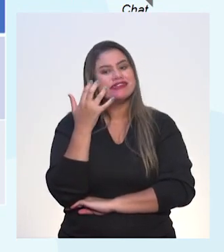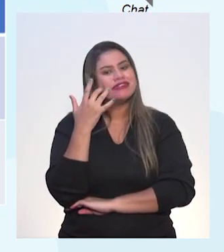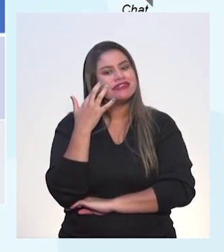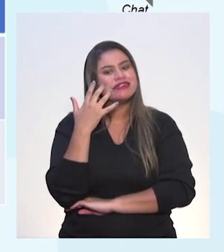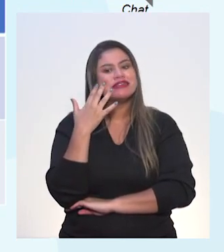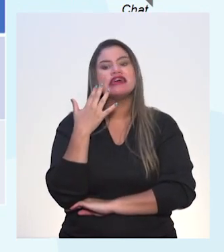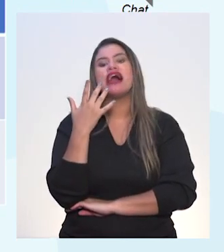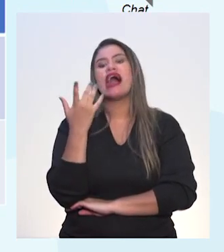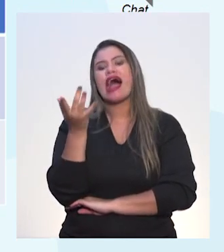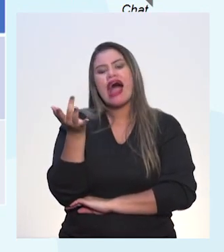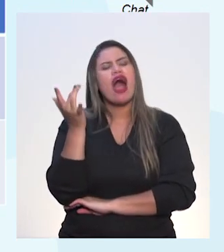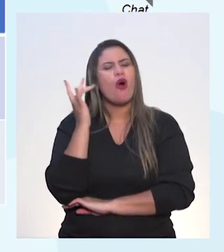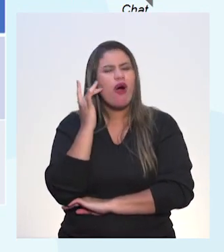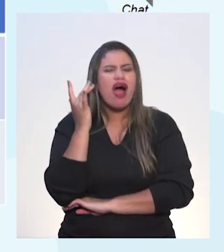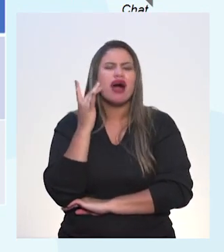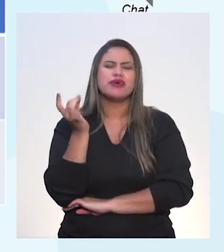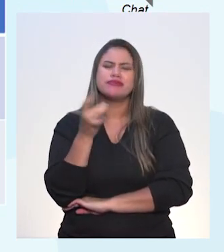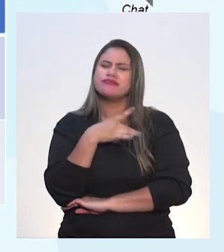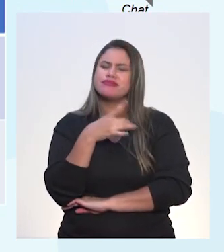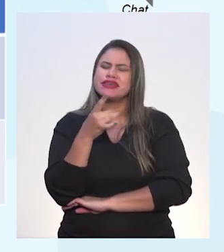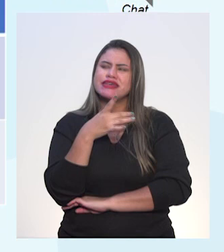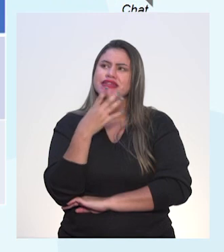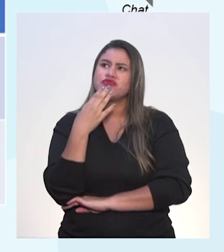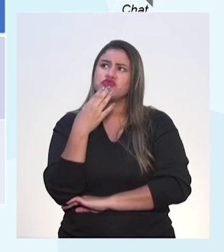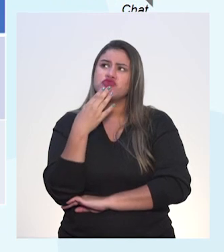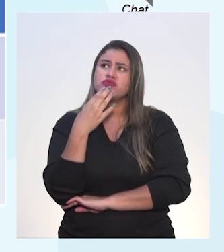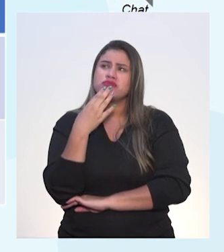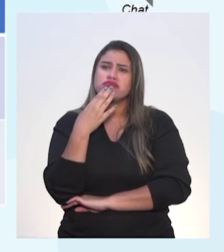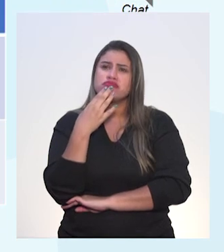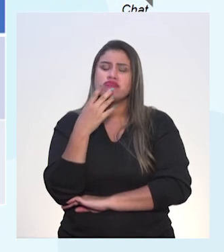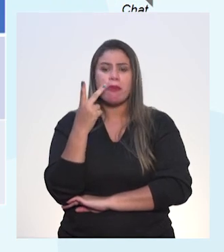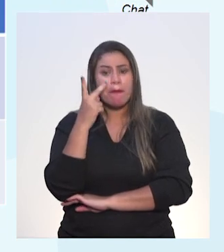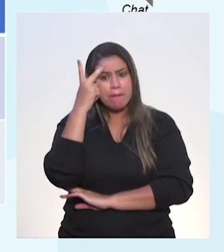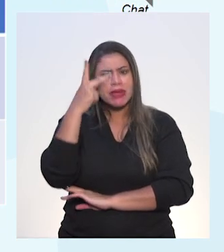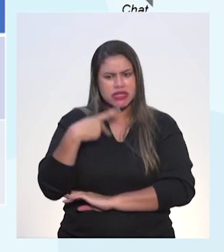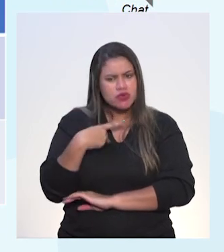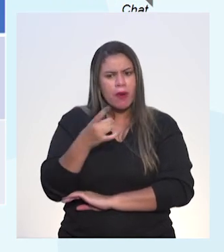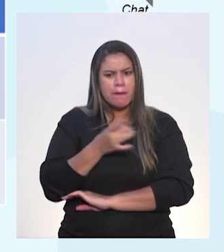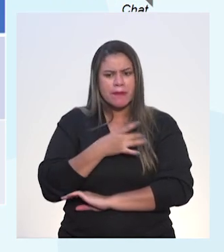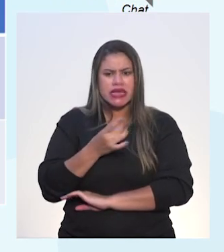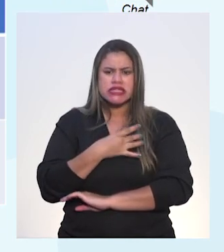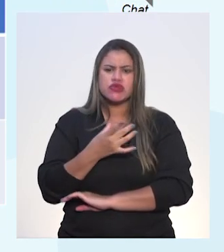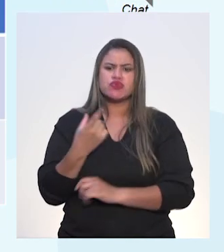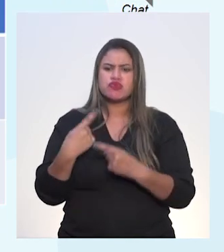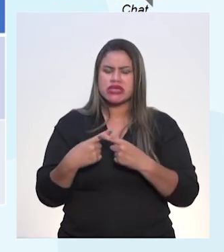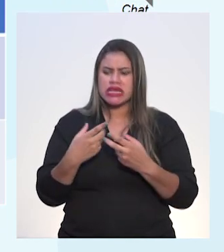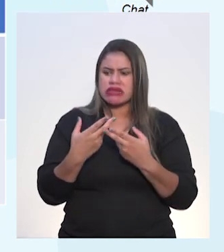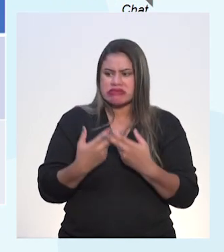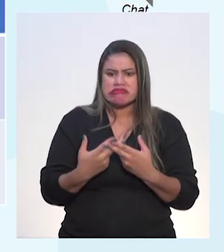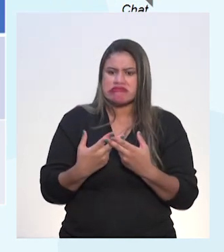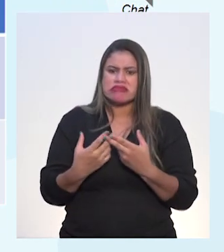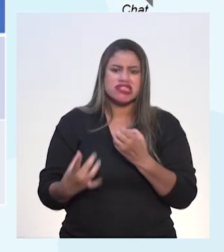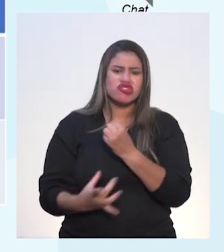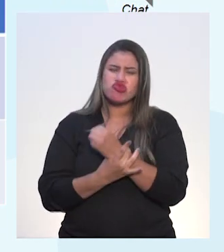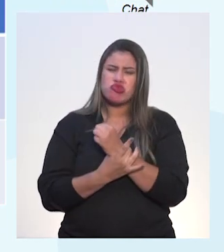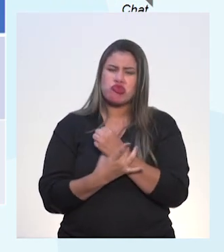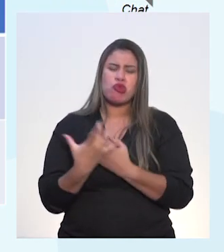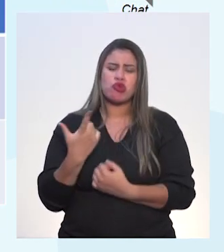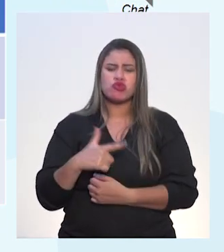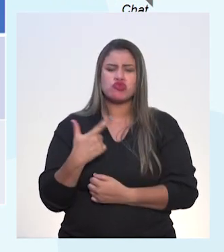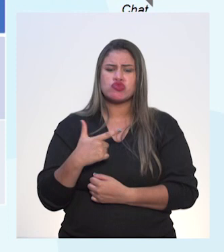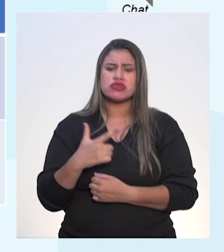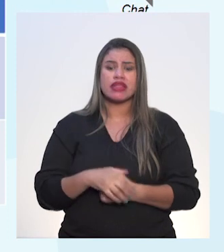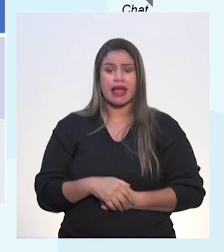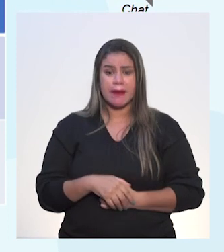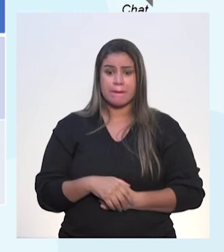e olha eu diria que às vezes até da gente mesmo medo de mim mesmo né Essa impaciência em segurança né